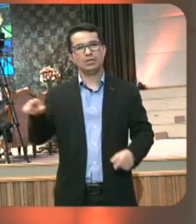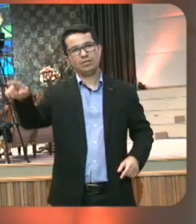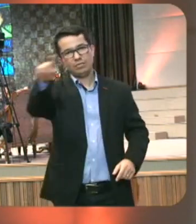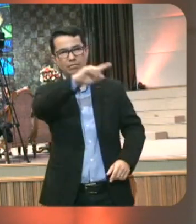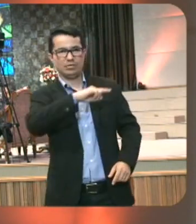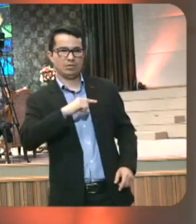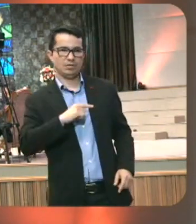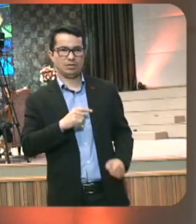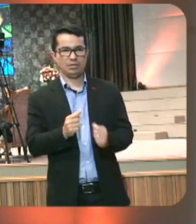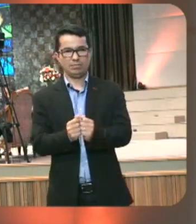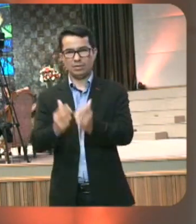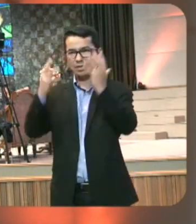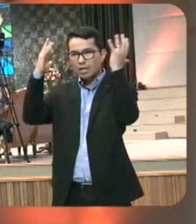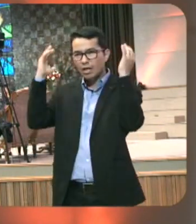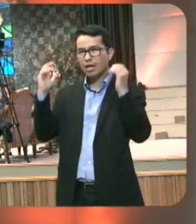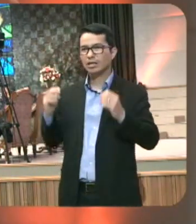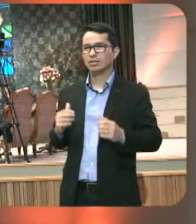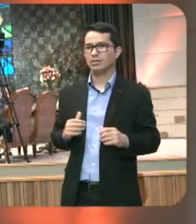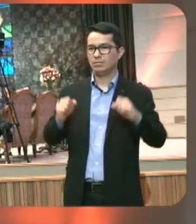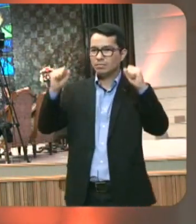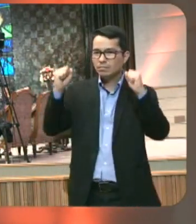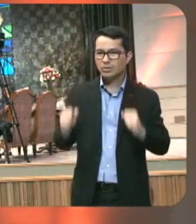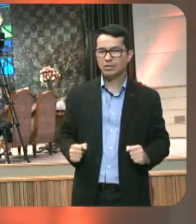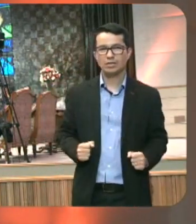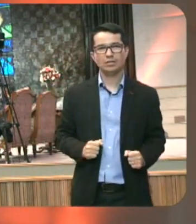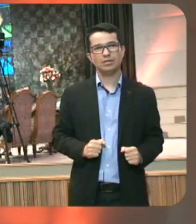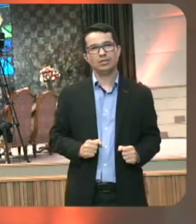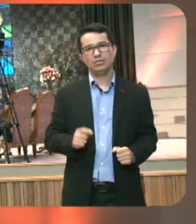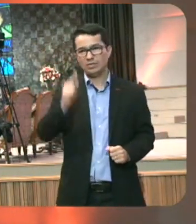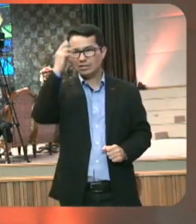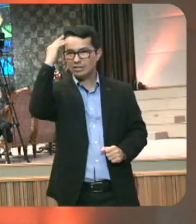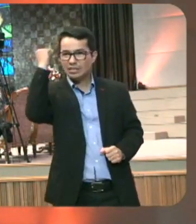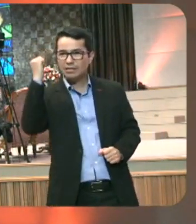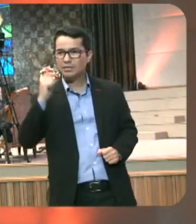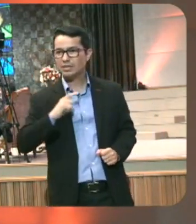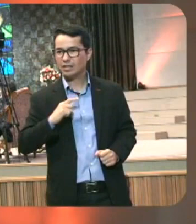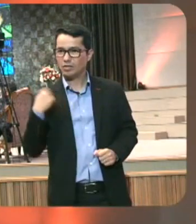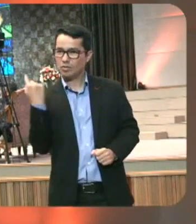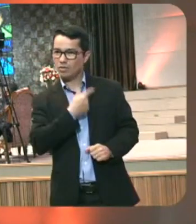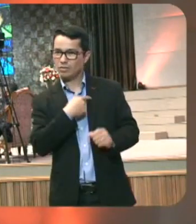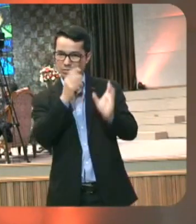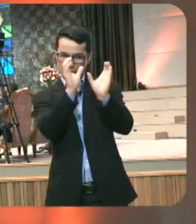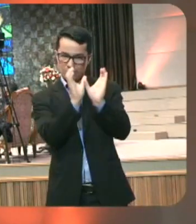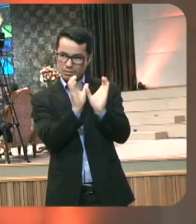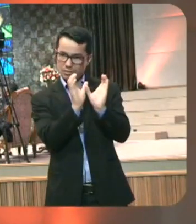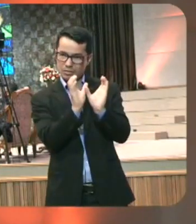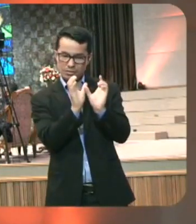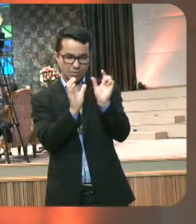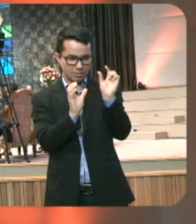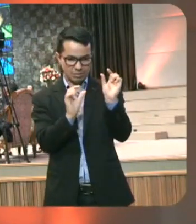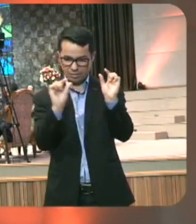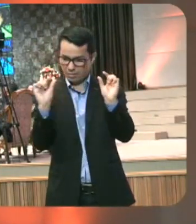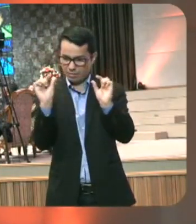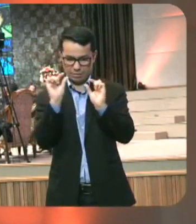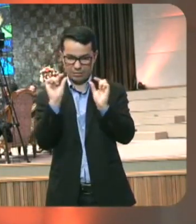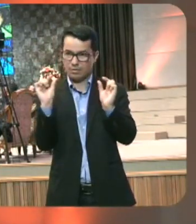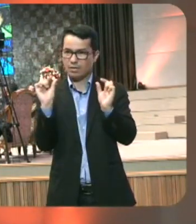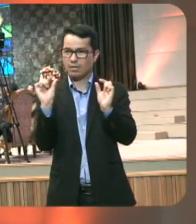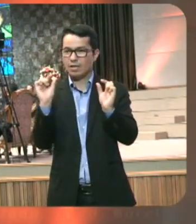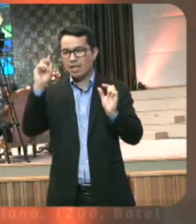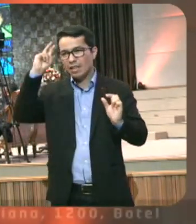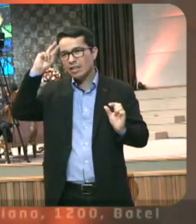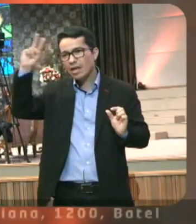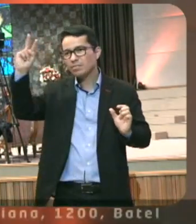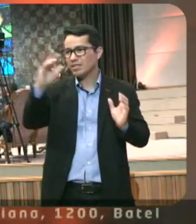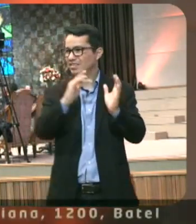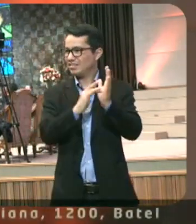poder. Porque na verdade eles são símbolos. Mas é o sangue de Jesus, o Filho do Deus vivo, que foi vertido